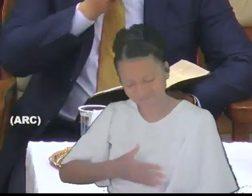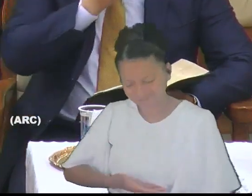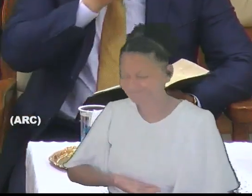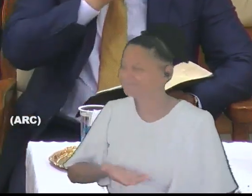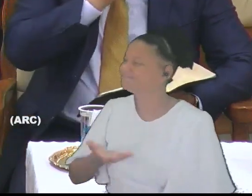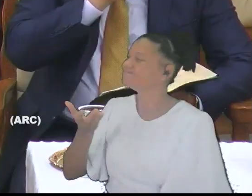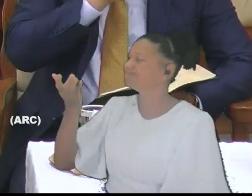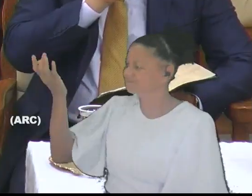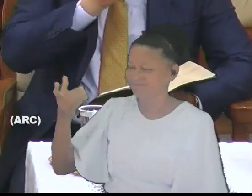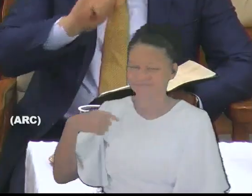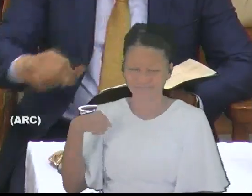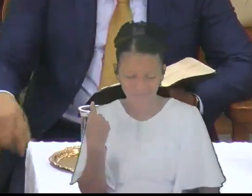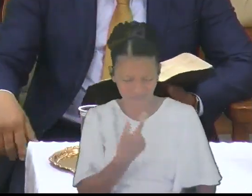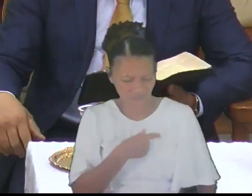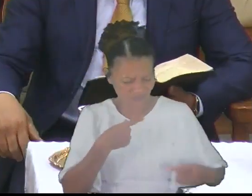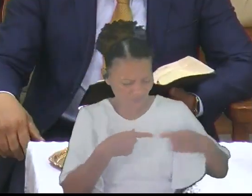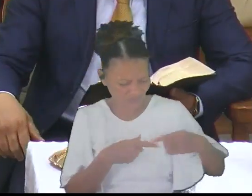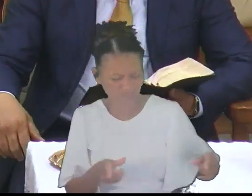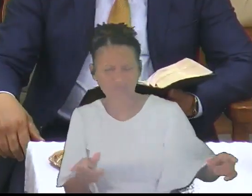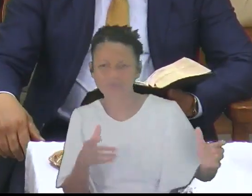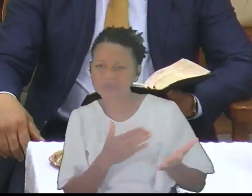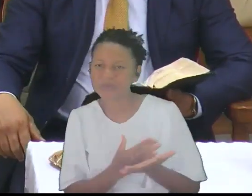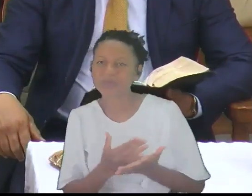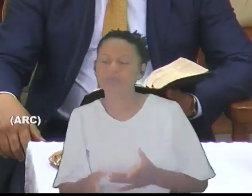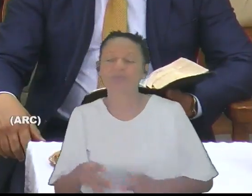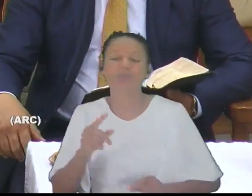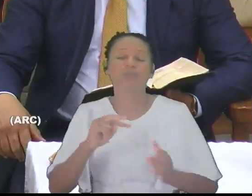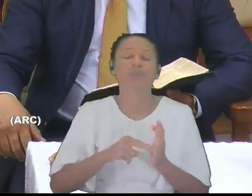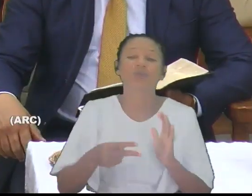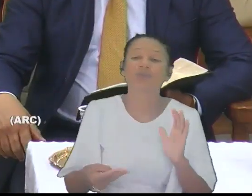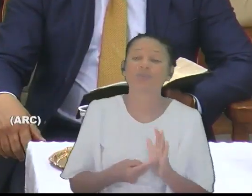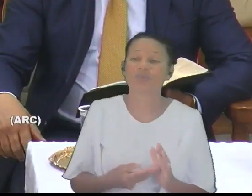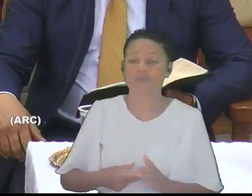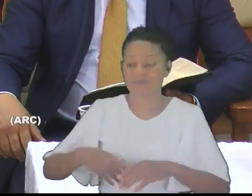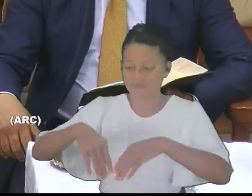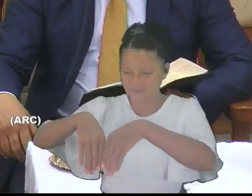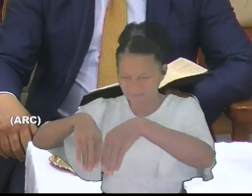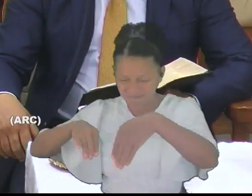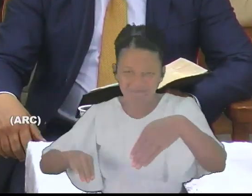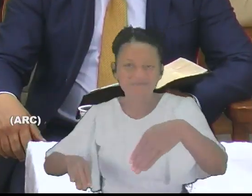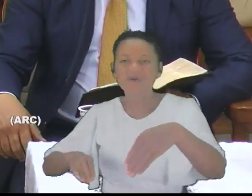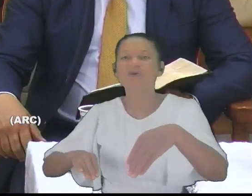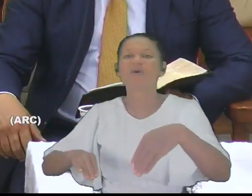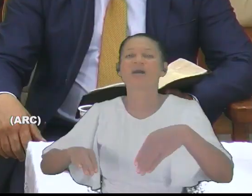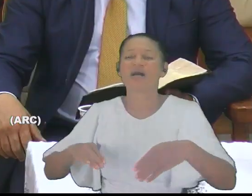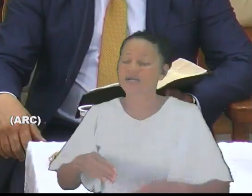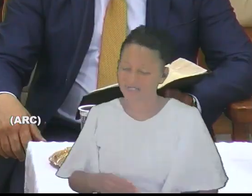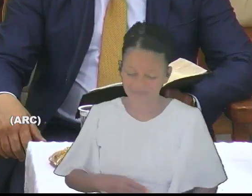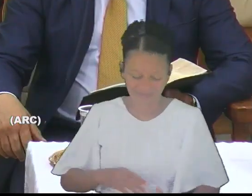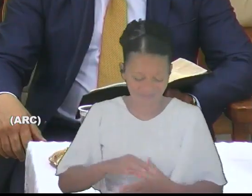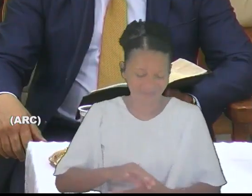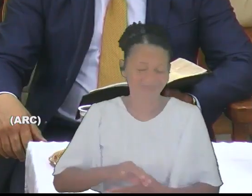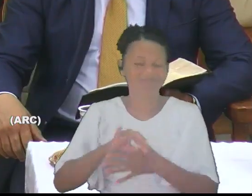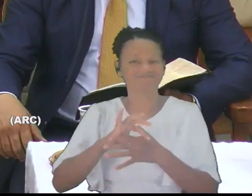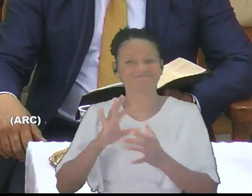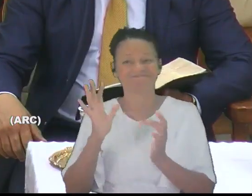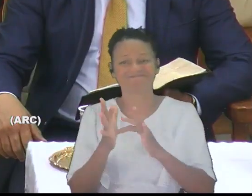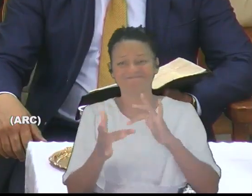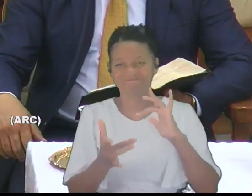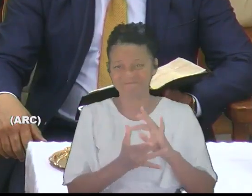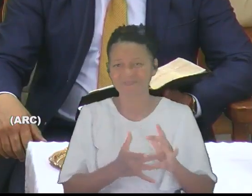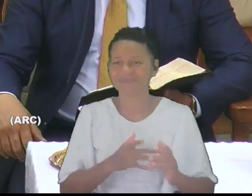ele nos inaugurou, isto é, pelo véu, que é a sua carne.